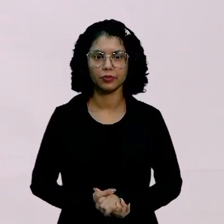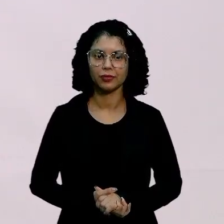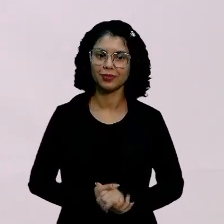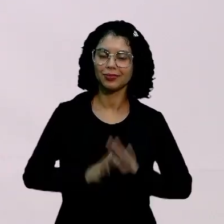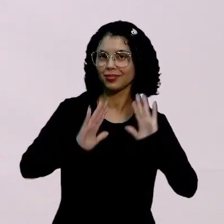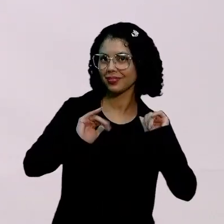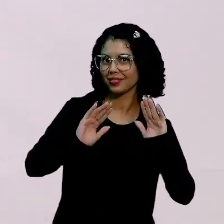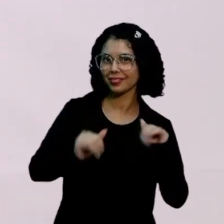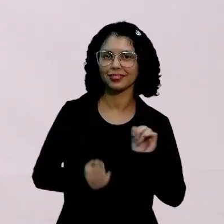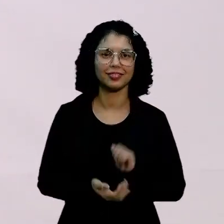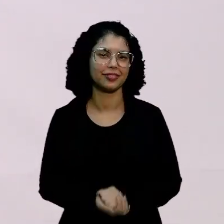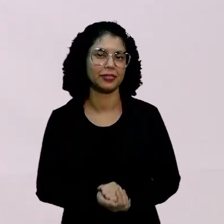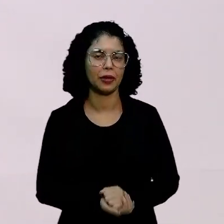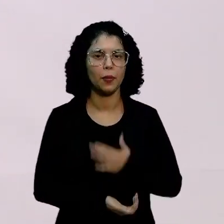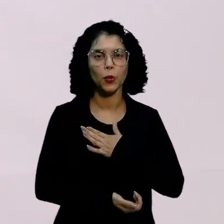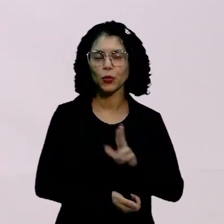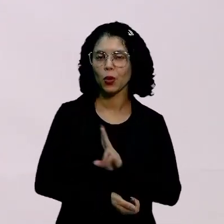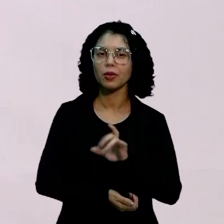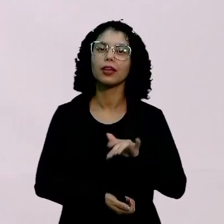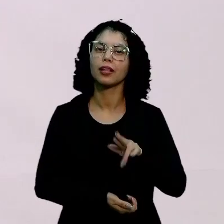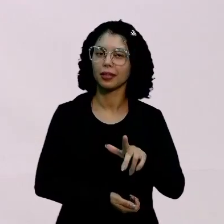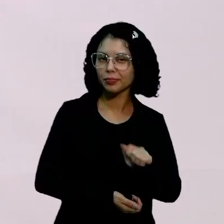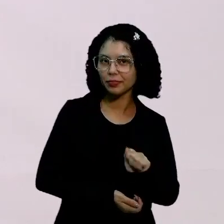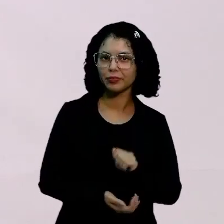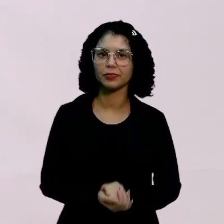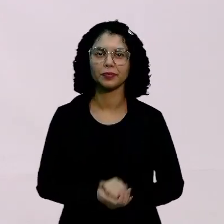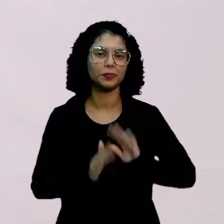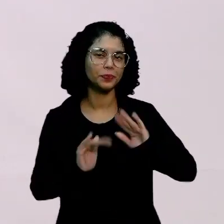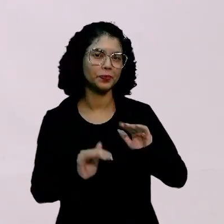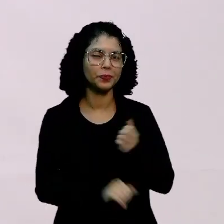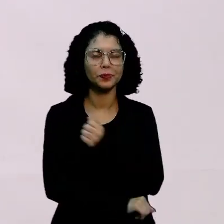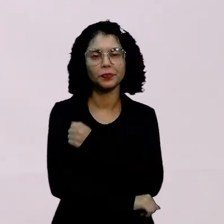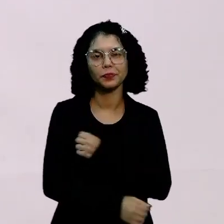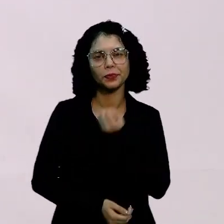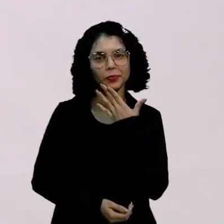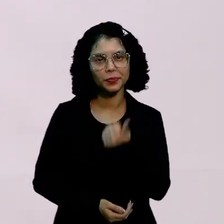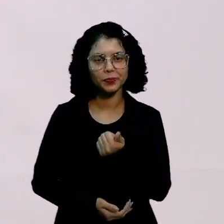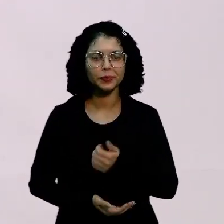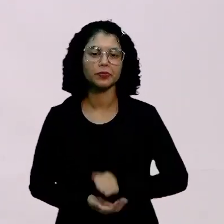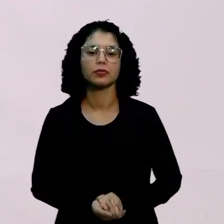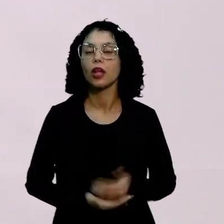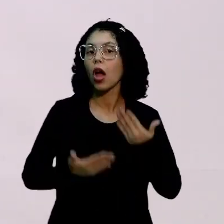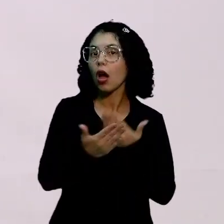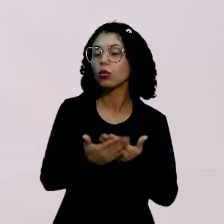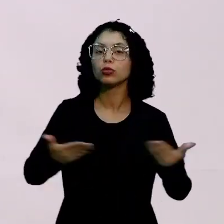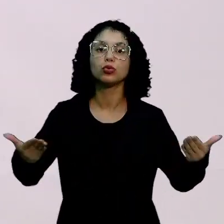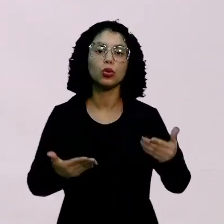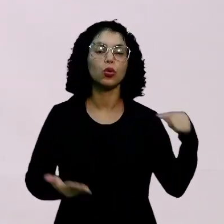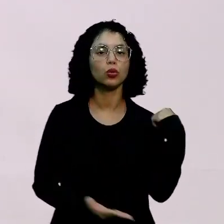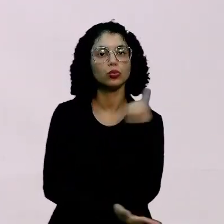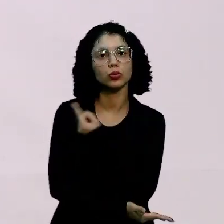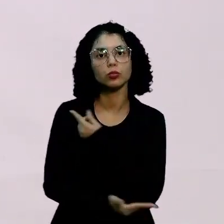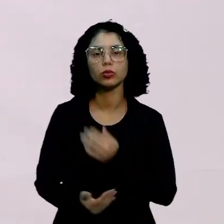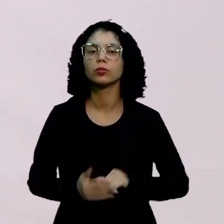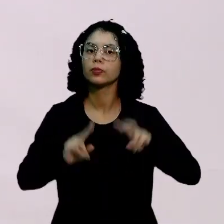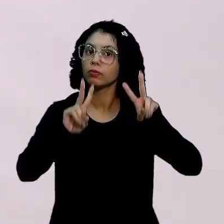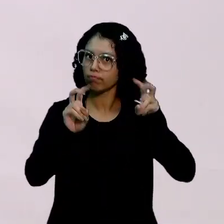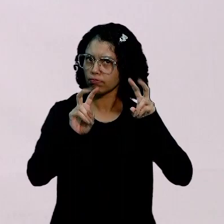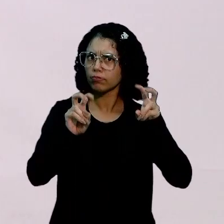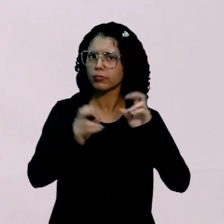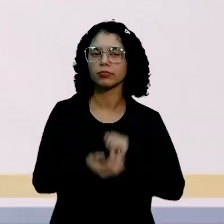Hello students, my name is Camila. Olá alunos, meu nome é Camila e na aula de hoje nós iremos estudar